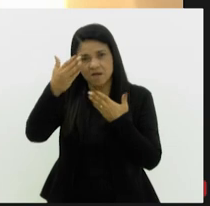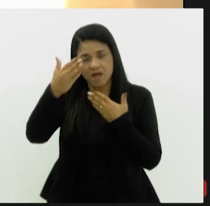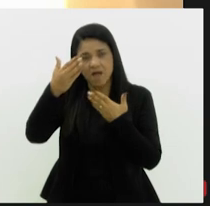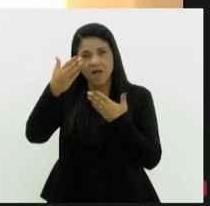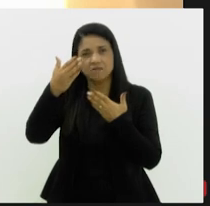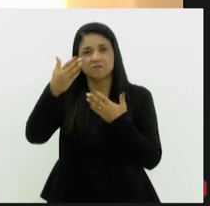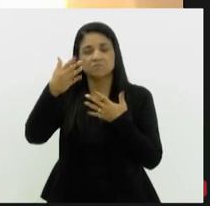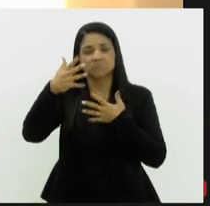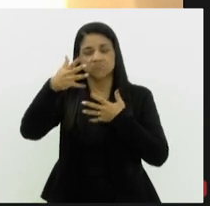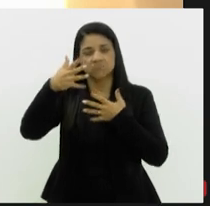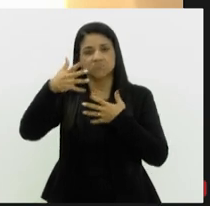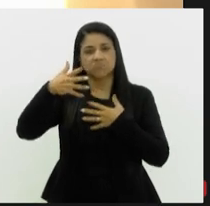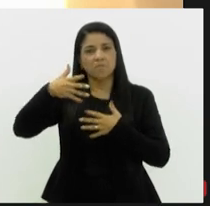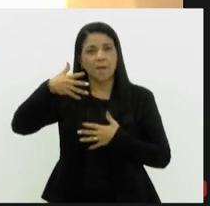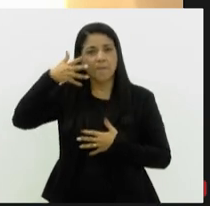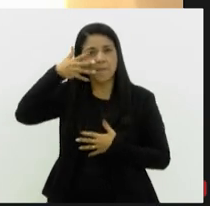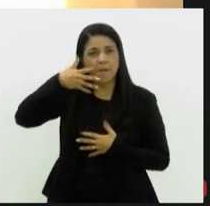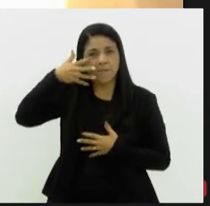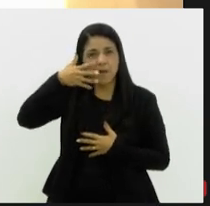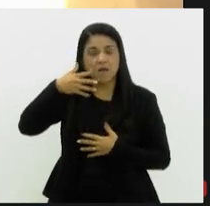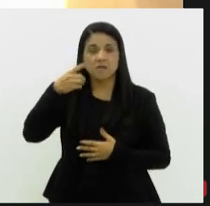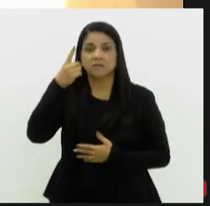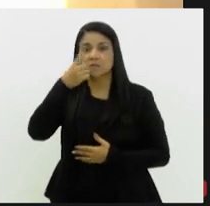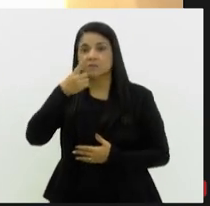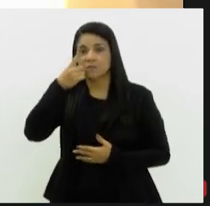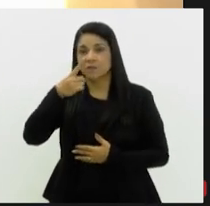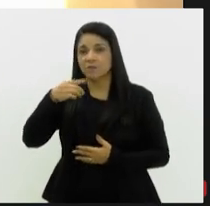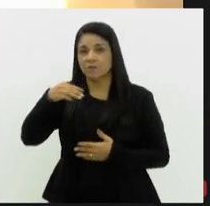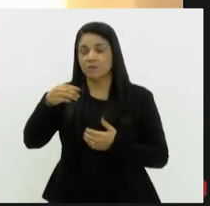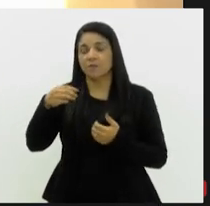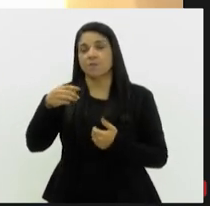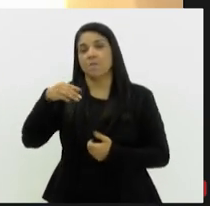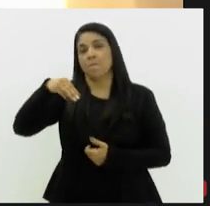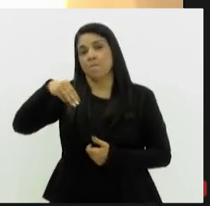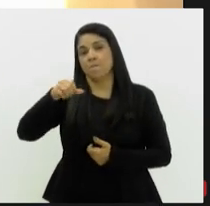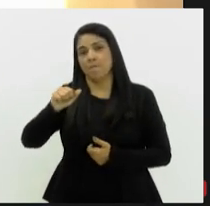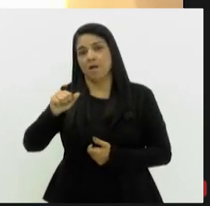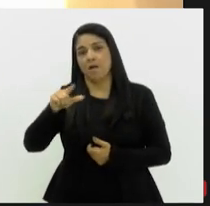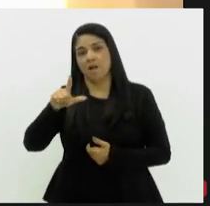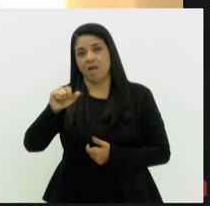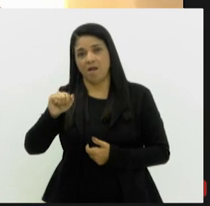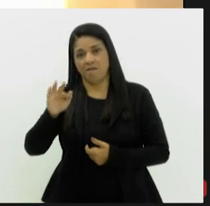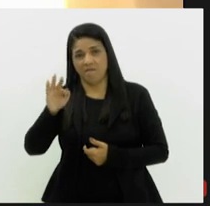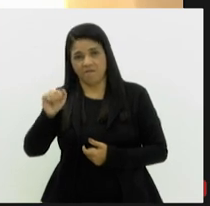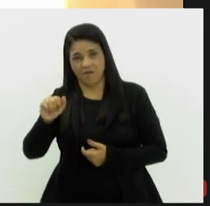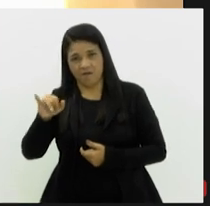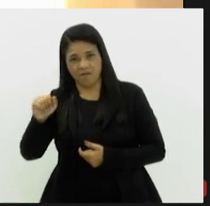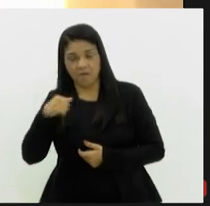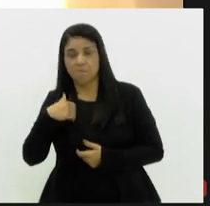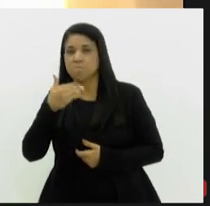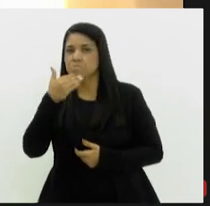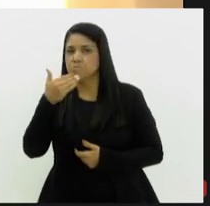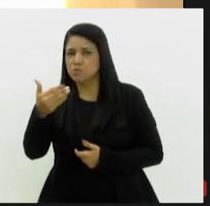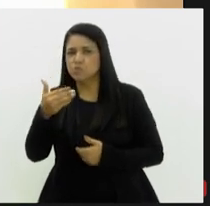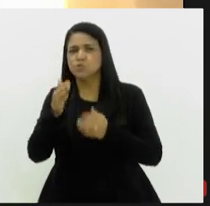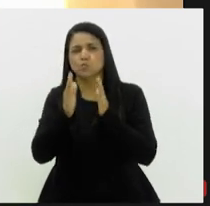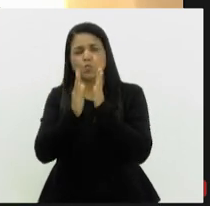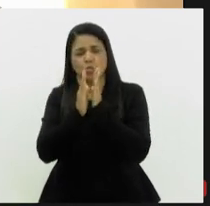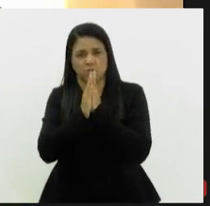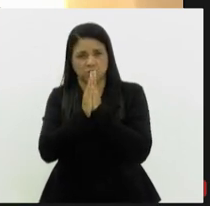deputado Samuel Malafaia, que na sua boa intenção, claro, né, pediu orações por